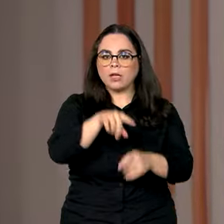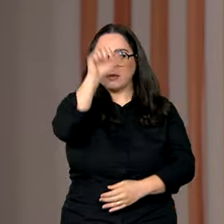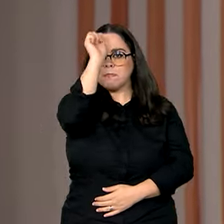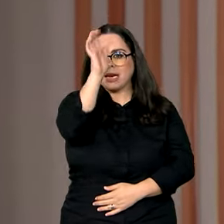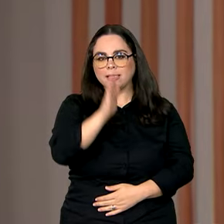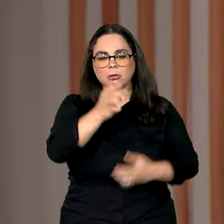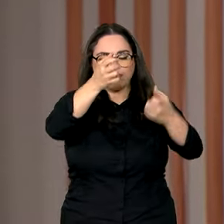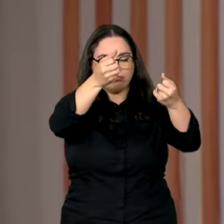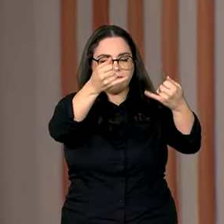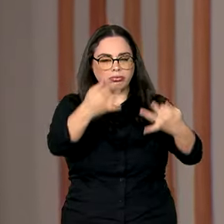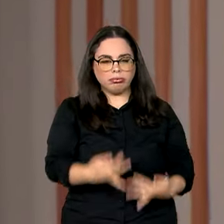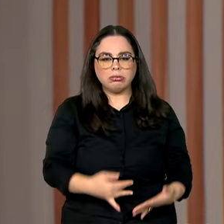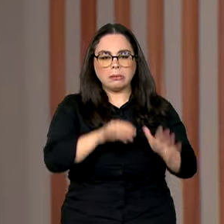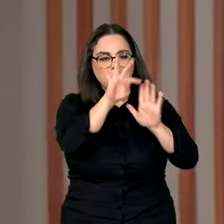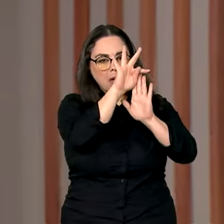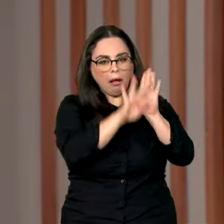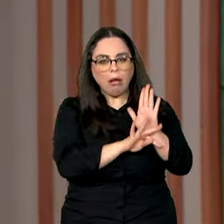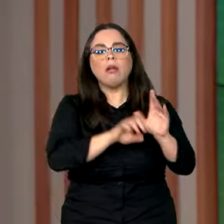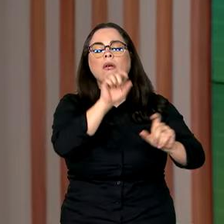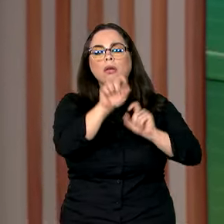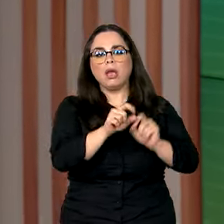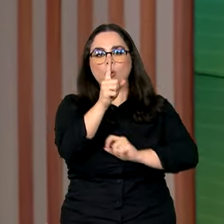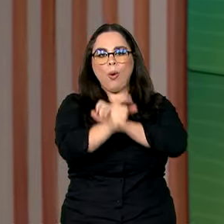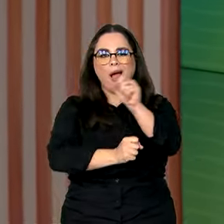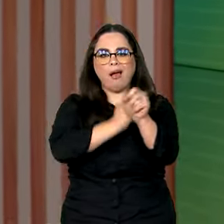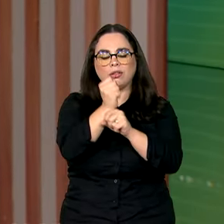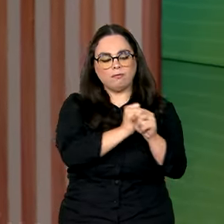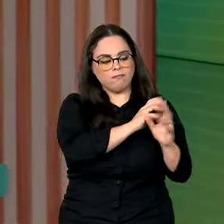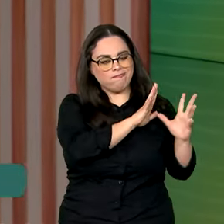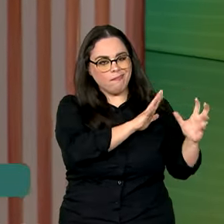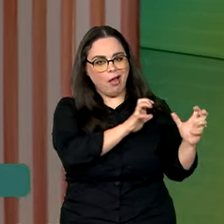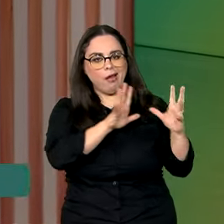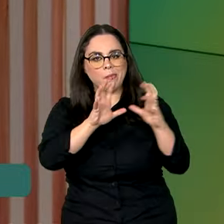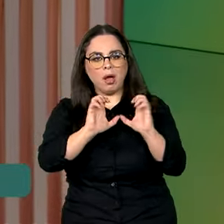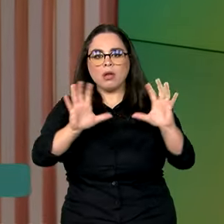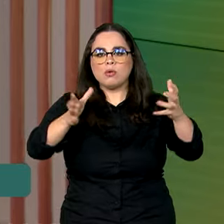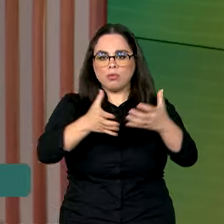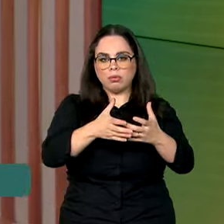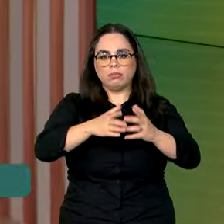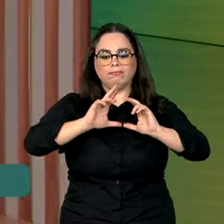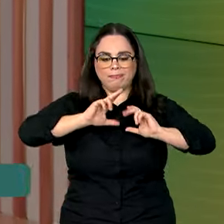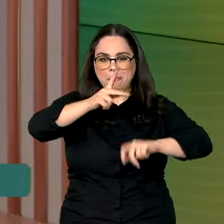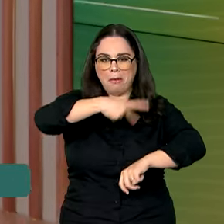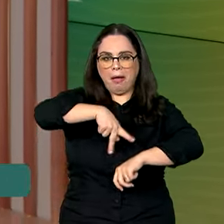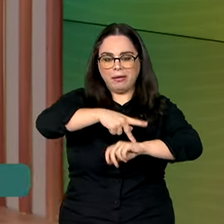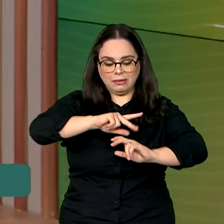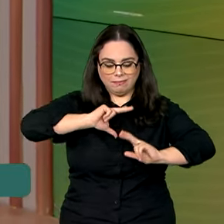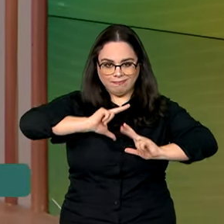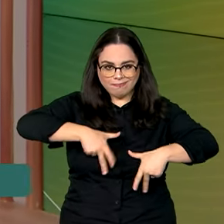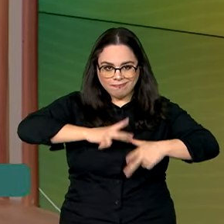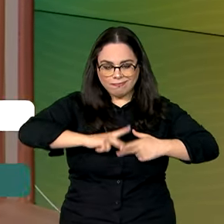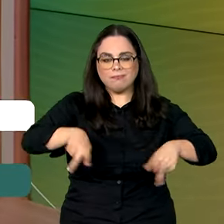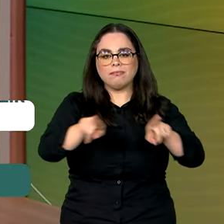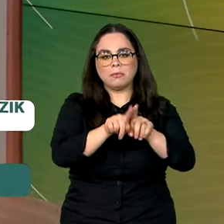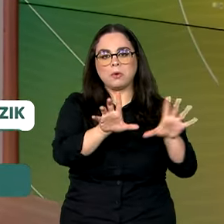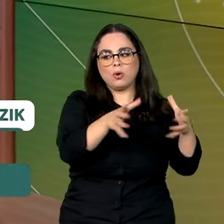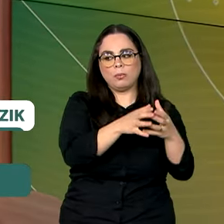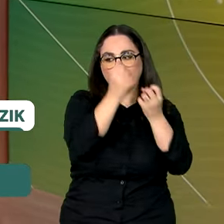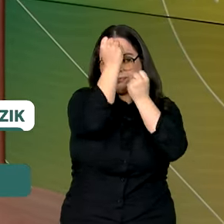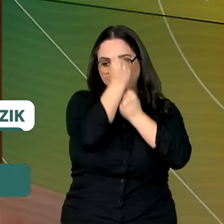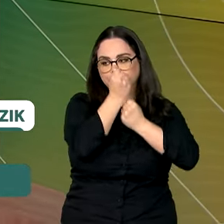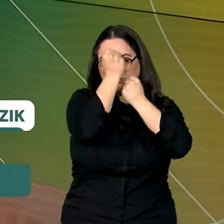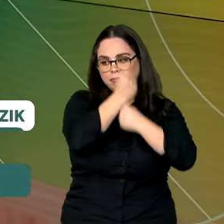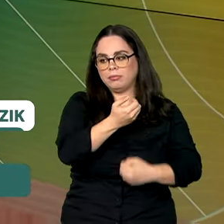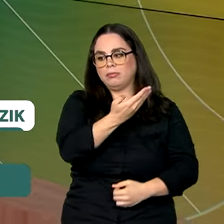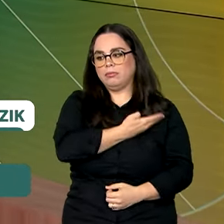nota o um ano de guerra entre o Estado de Israel e o grupo extremista Hamas. O conflito na faixa de